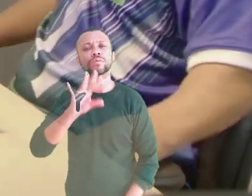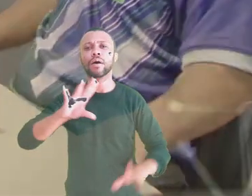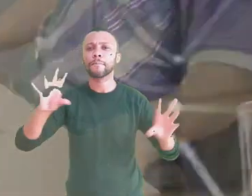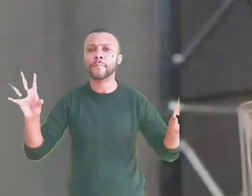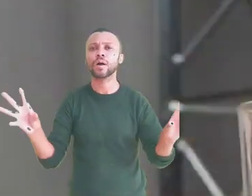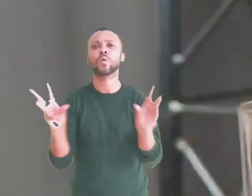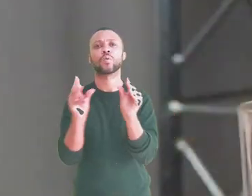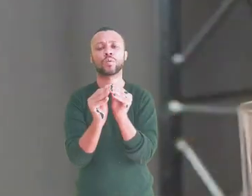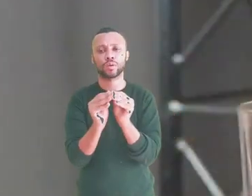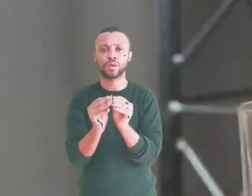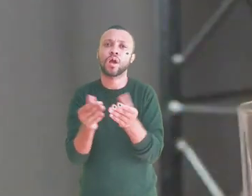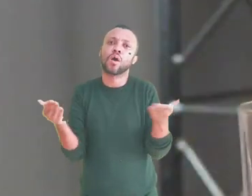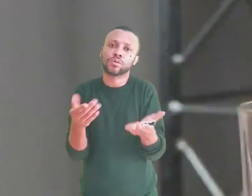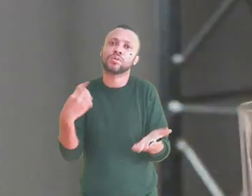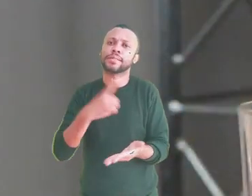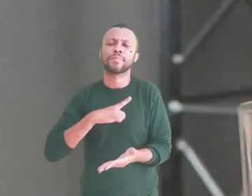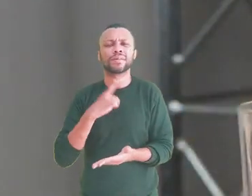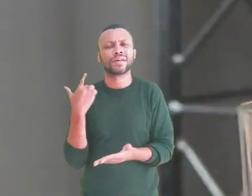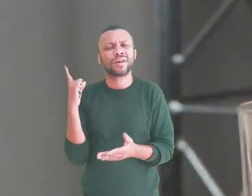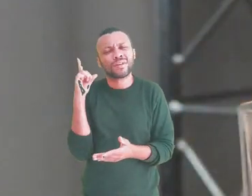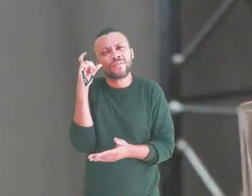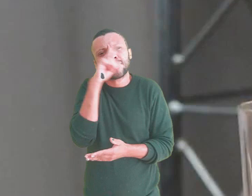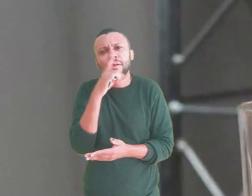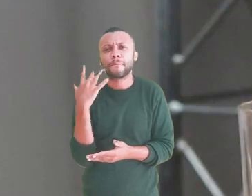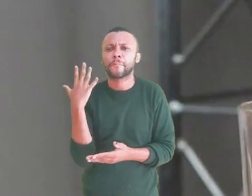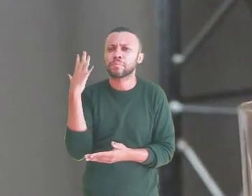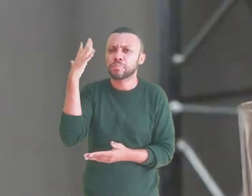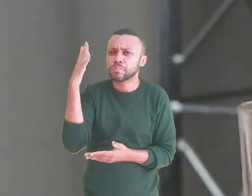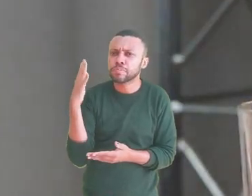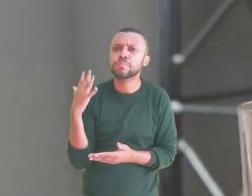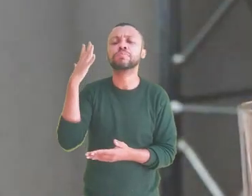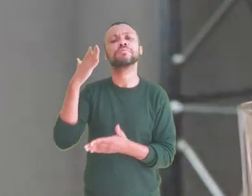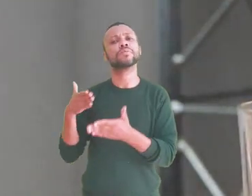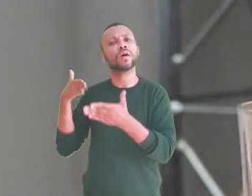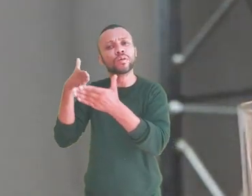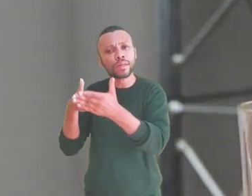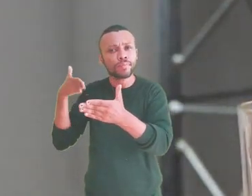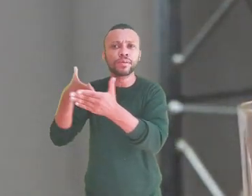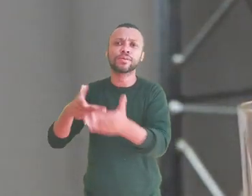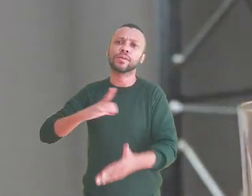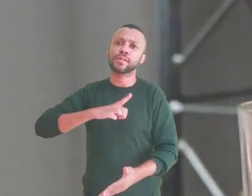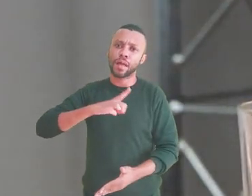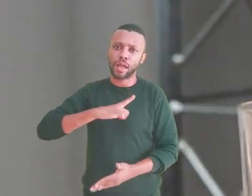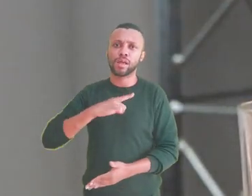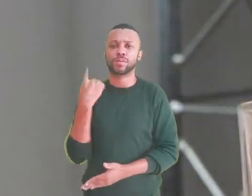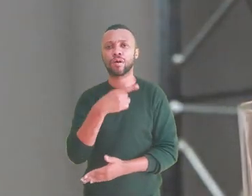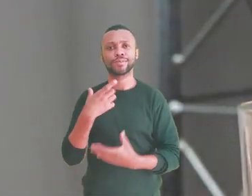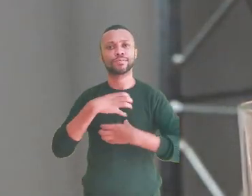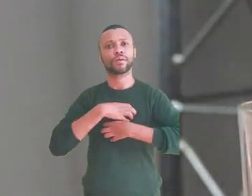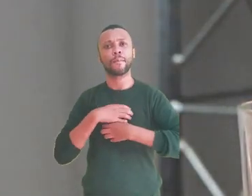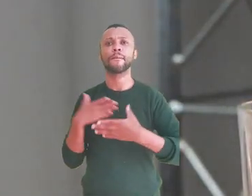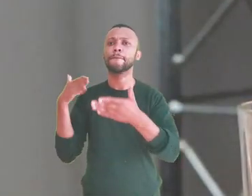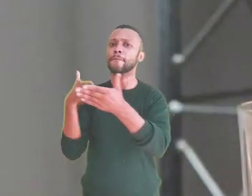concluir, nós temos as nossas dificuldades, nós temos os nossos limites, nós somos limitados,